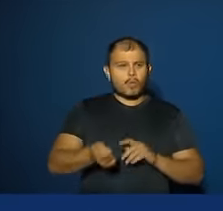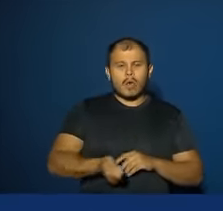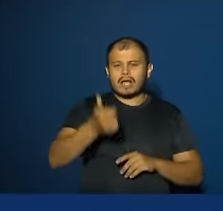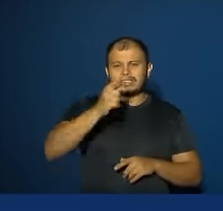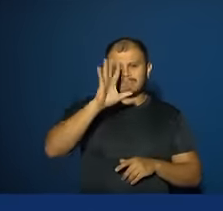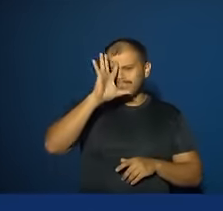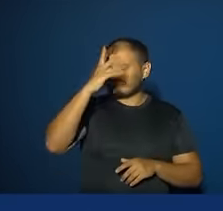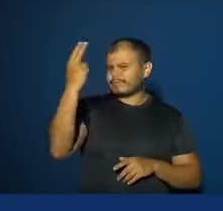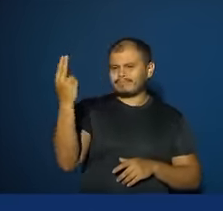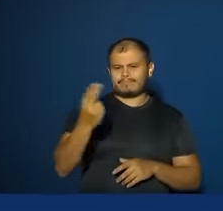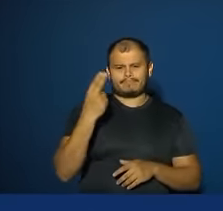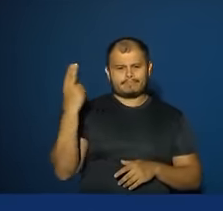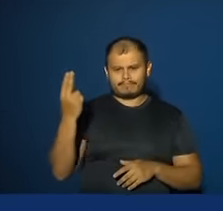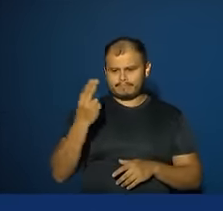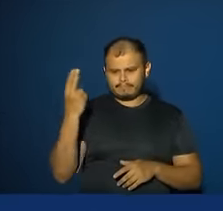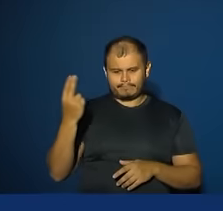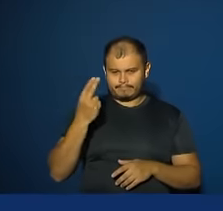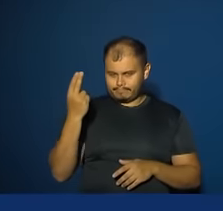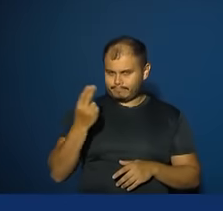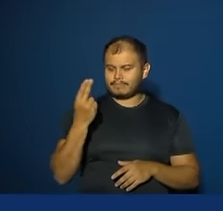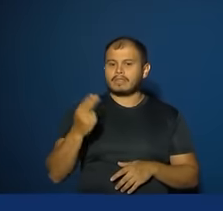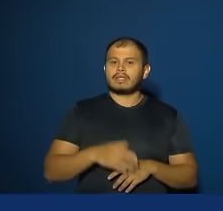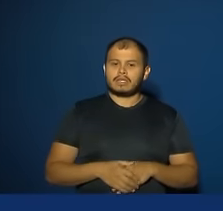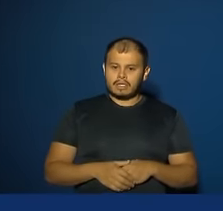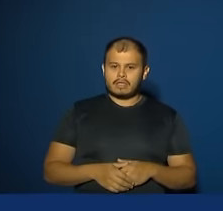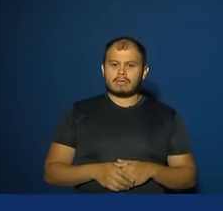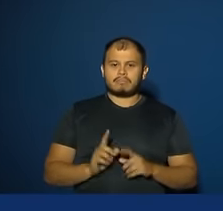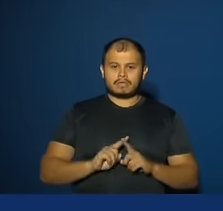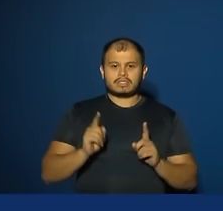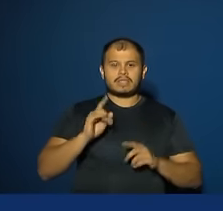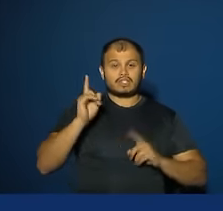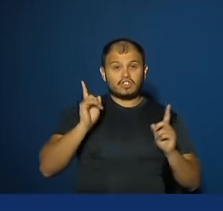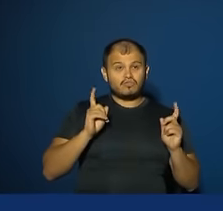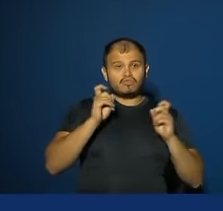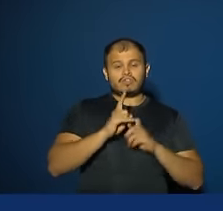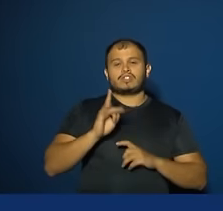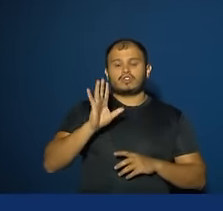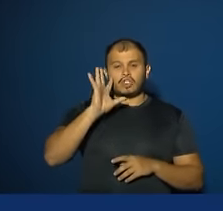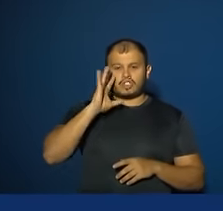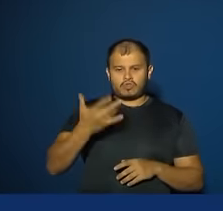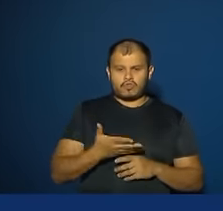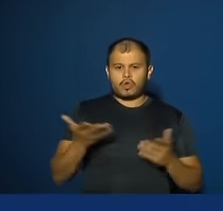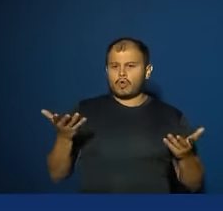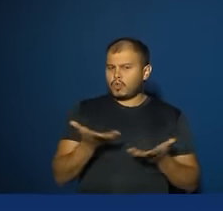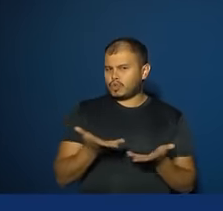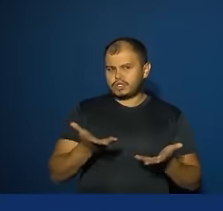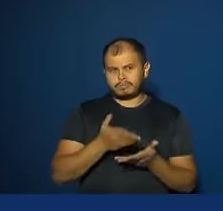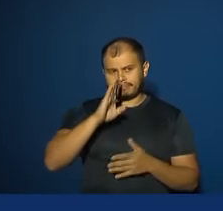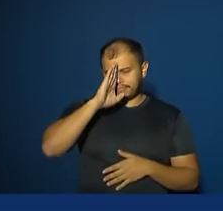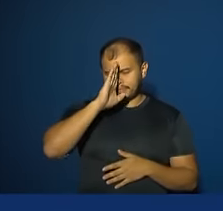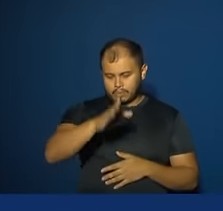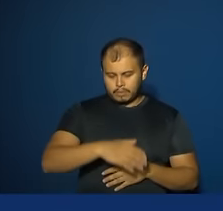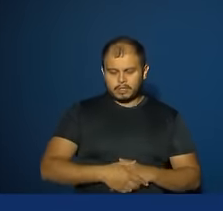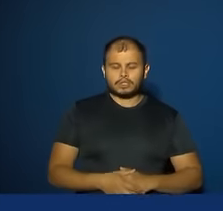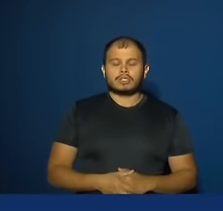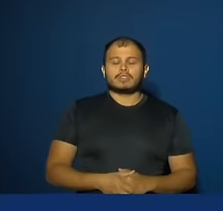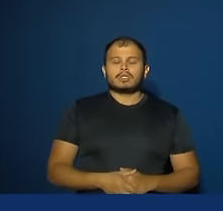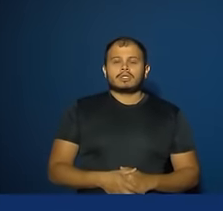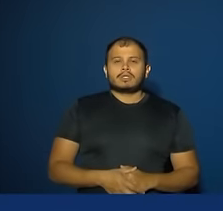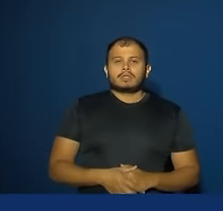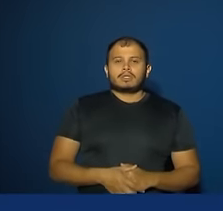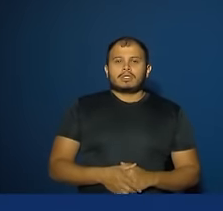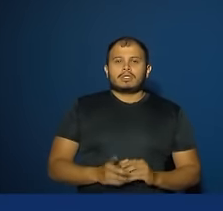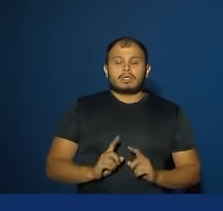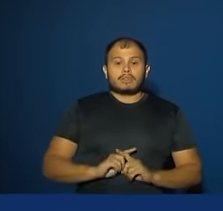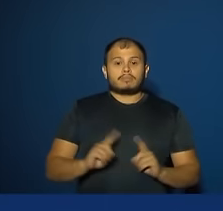que nada é insolúvel mas ele do ponto de vista prático é muito difícil ser resolvido no momento hoje sem dúvida é eh mas